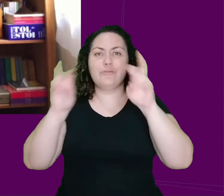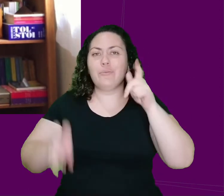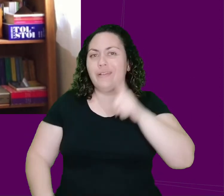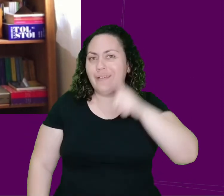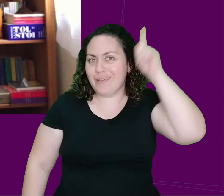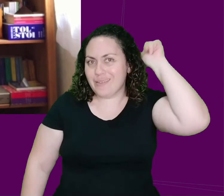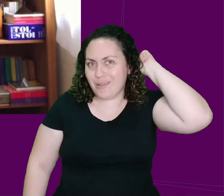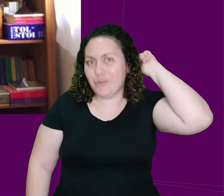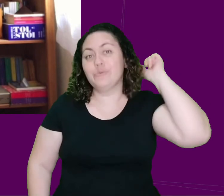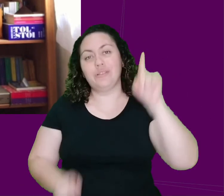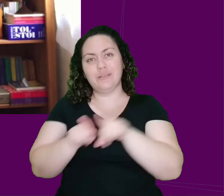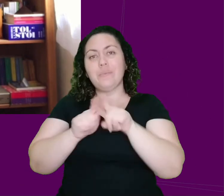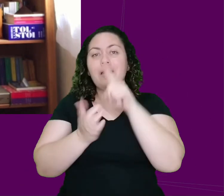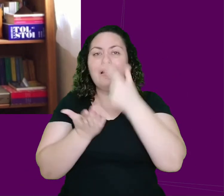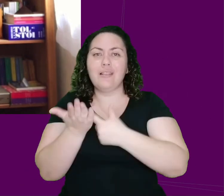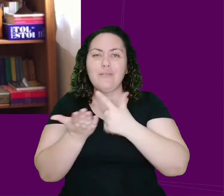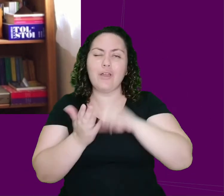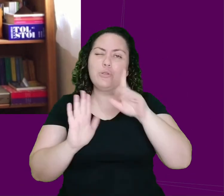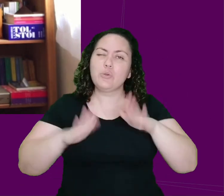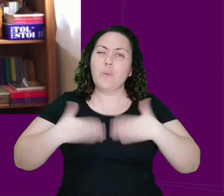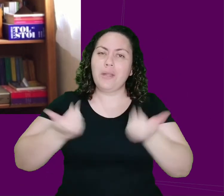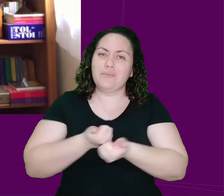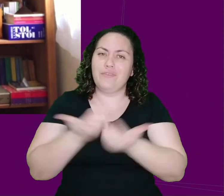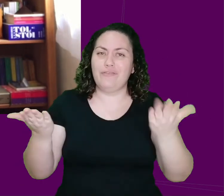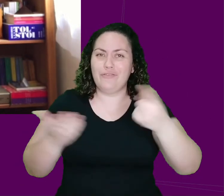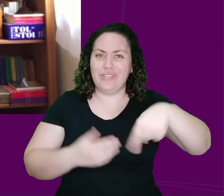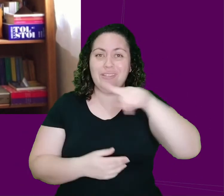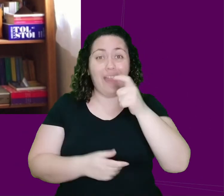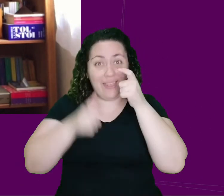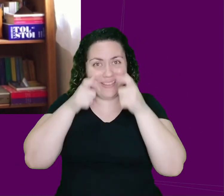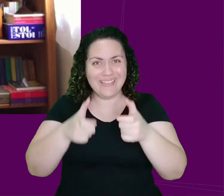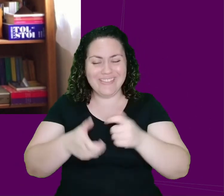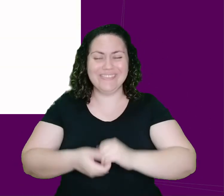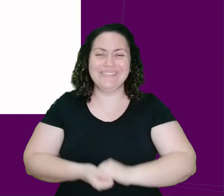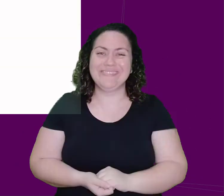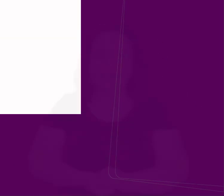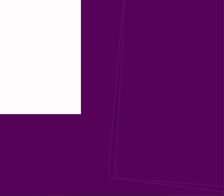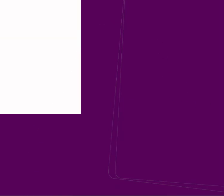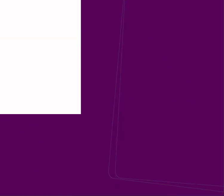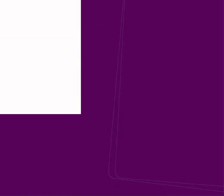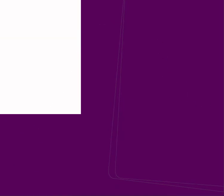sua obra. Uma surpresa que preparamos para vocês. Fiquem ligados!